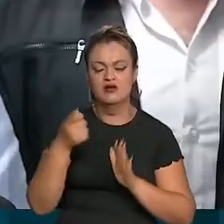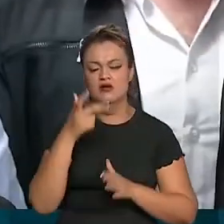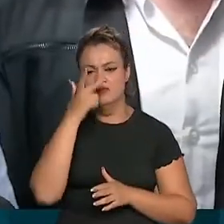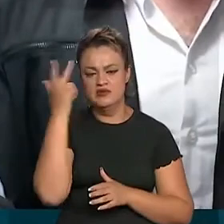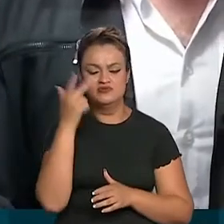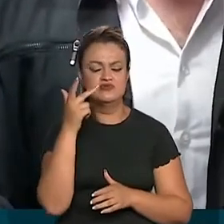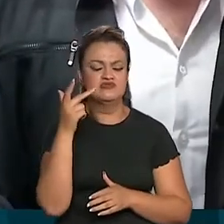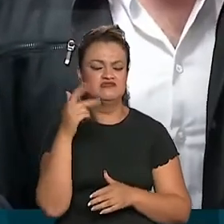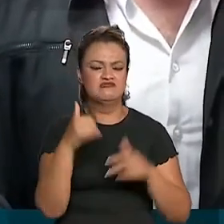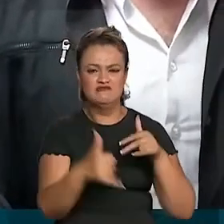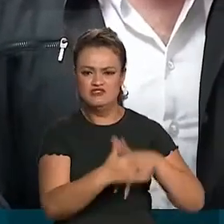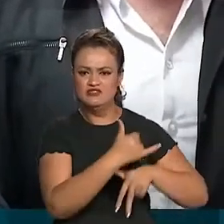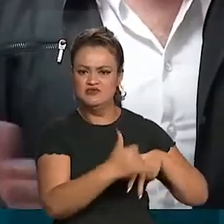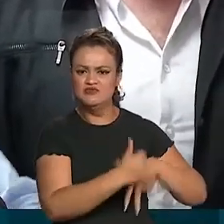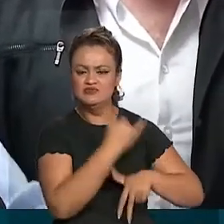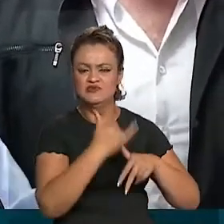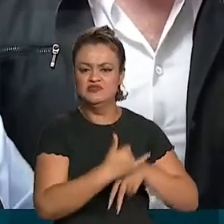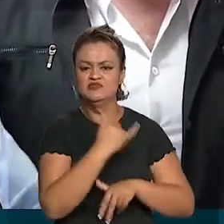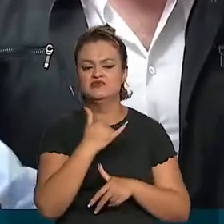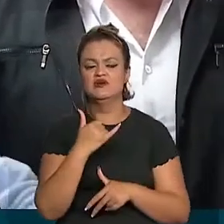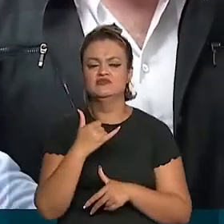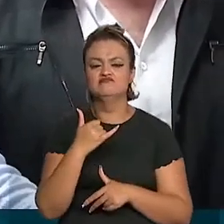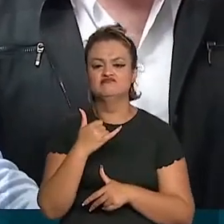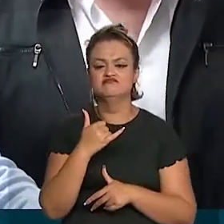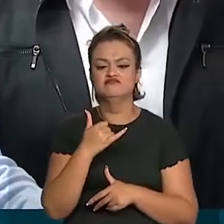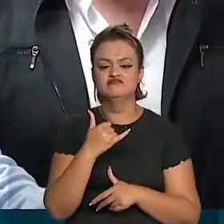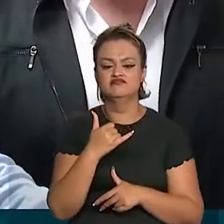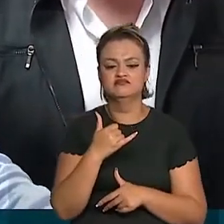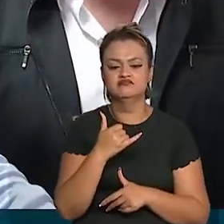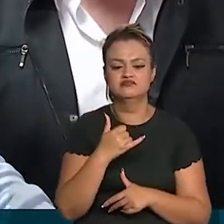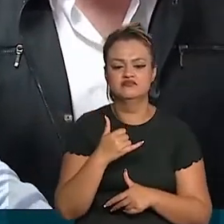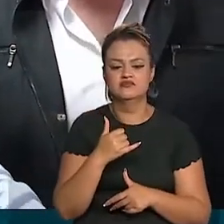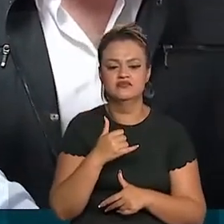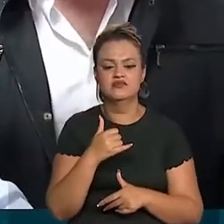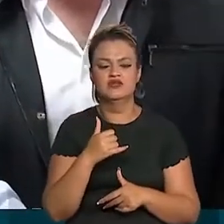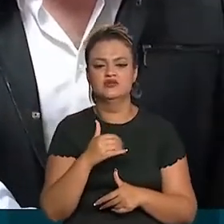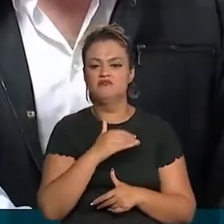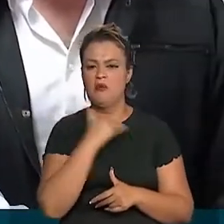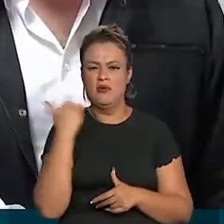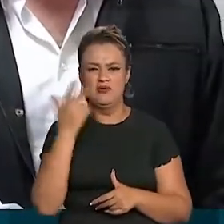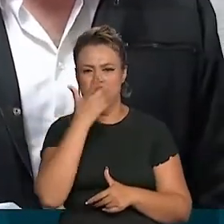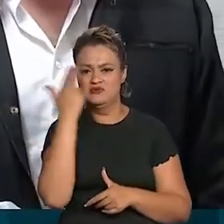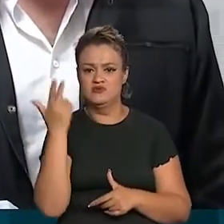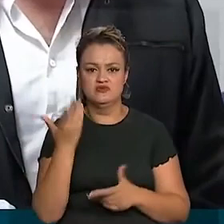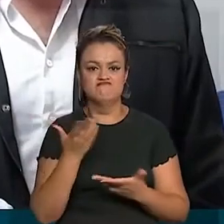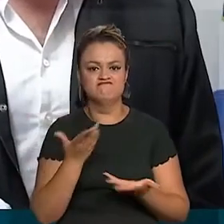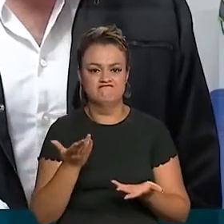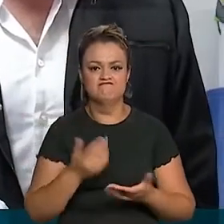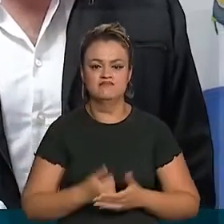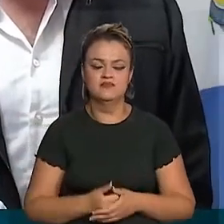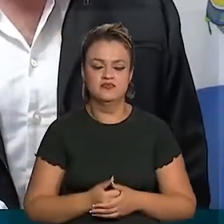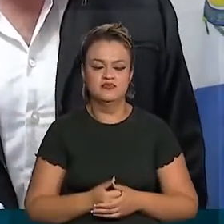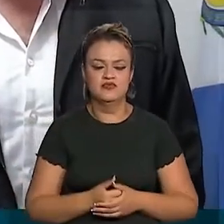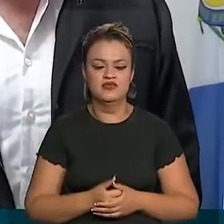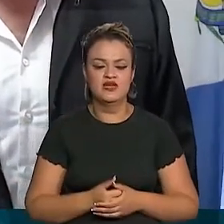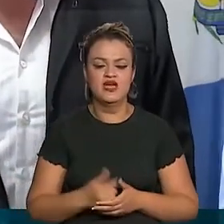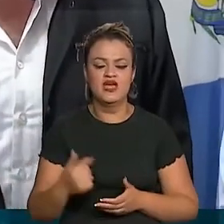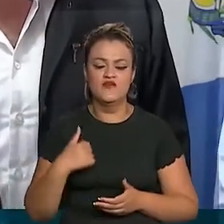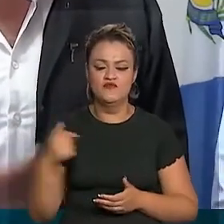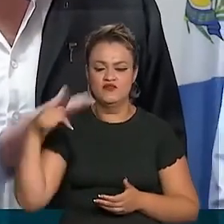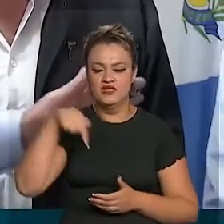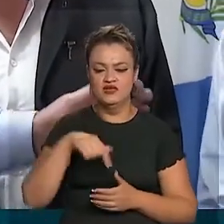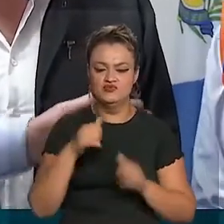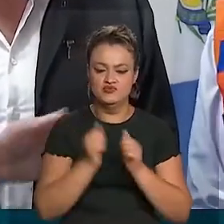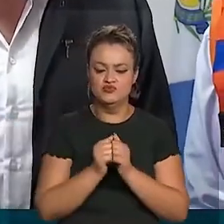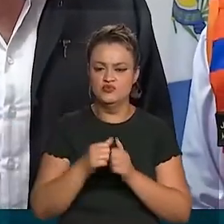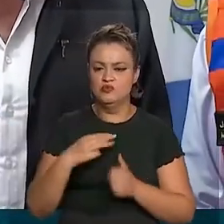família que teve, sabe, que morreu todas as pessoas. Eu passei aqui junto